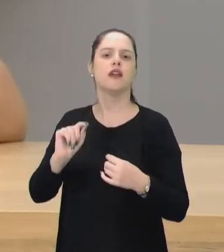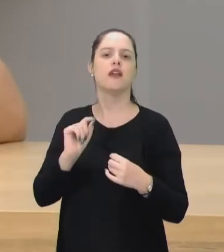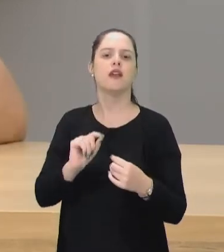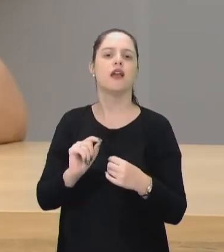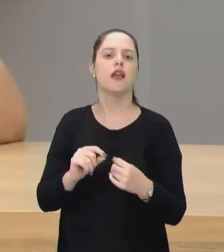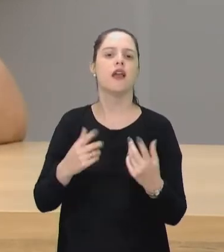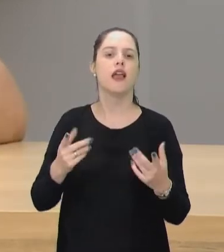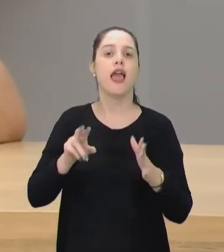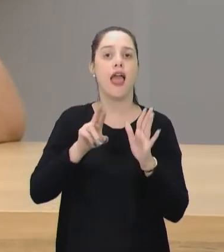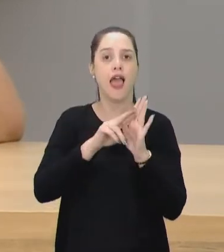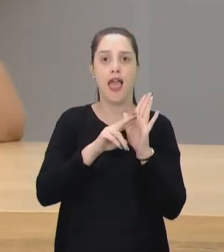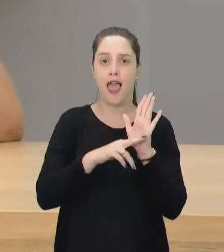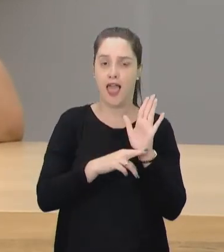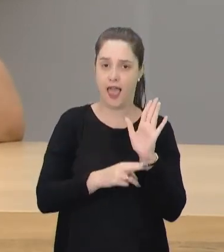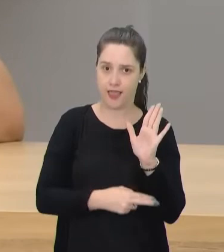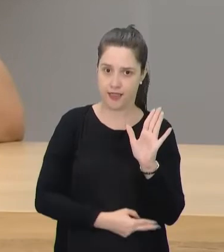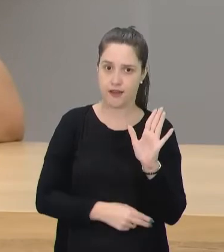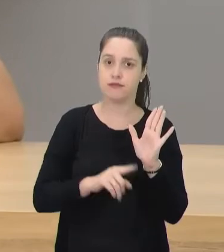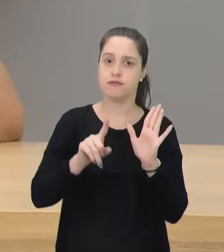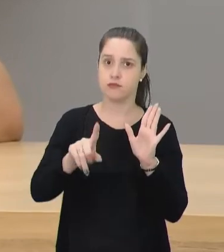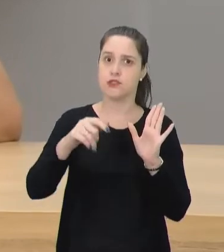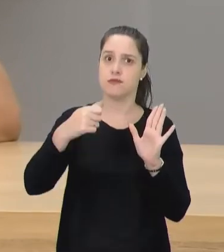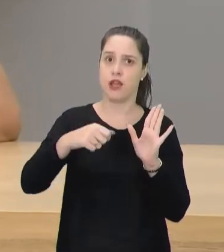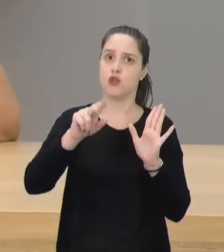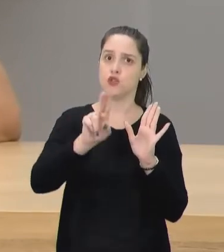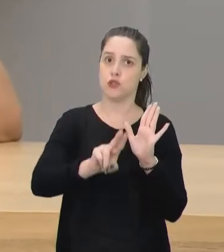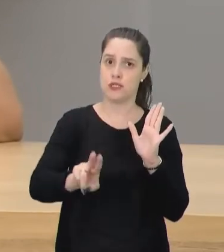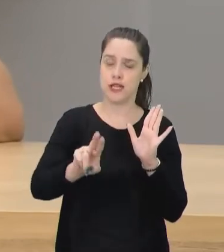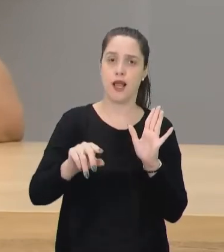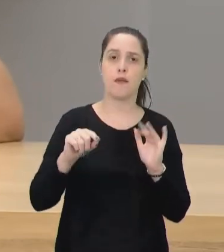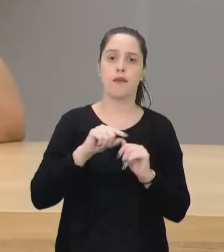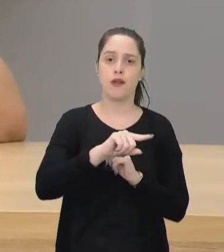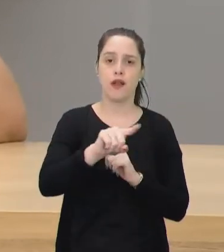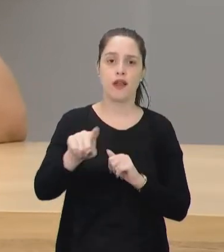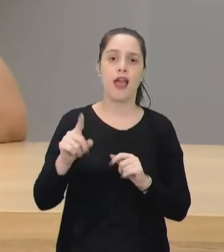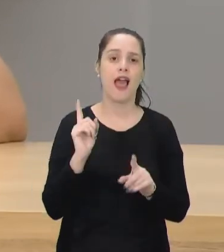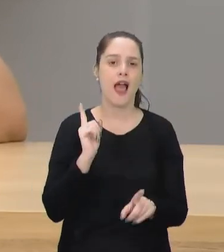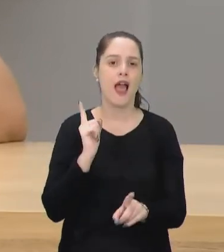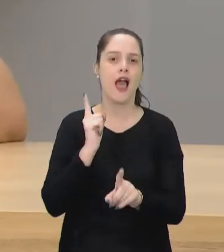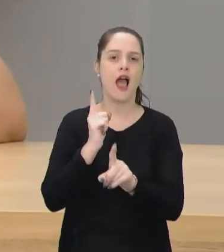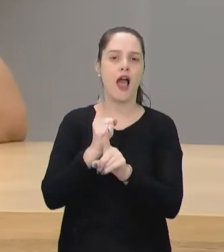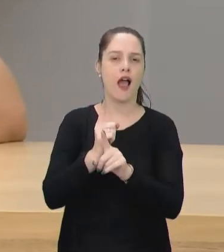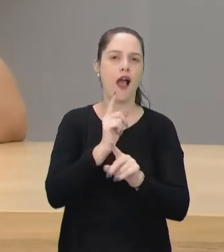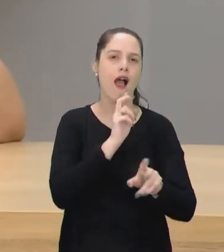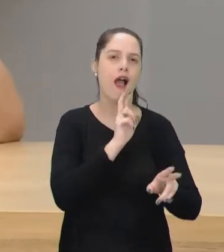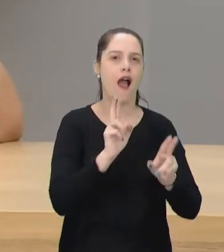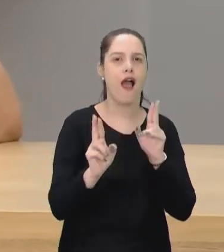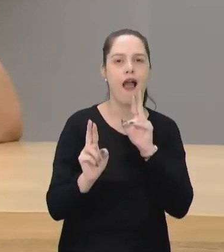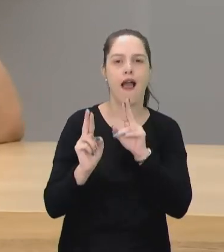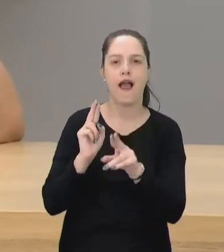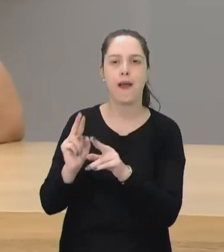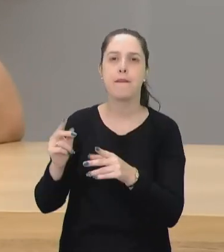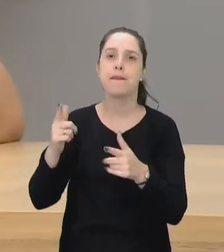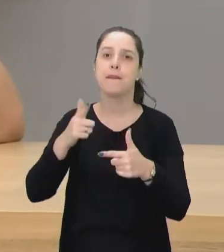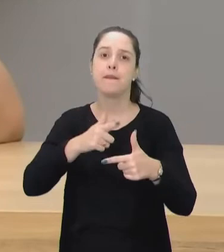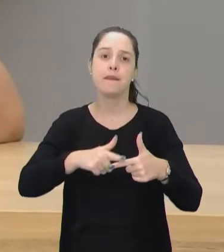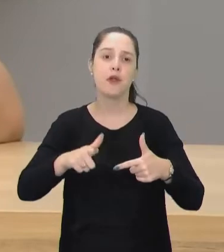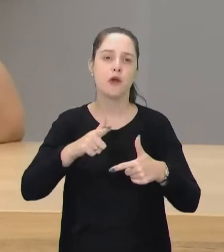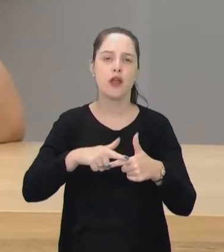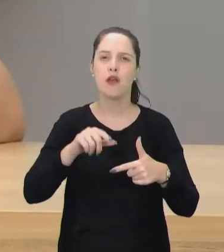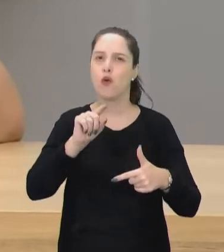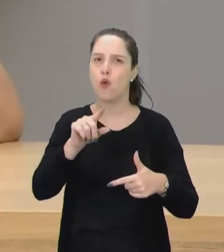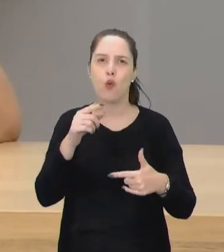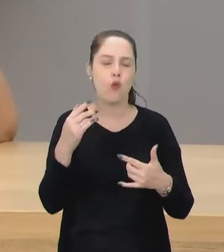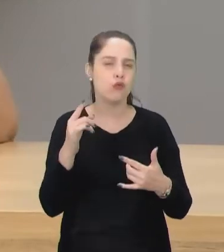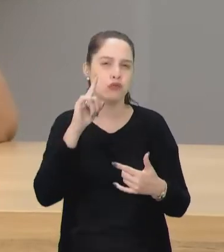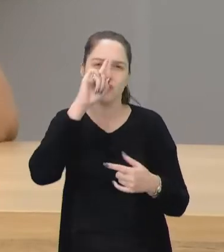conjunto de regras que você vai utilizar para você encontrar uma resposta para um problema, uma dúvida que você